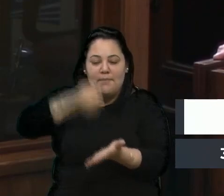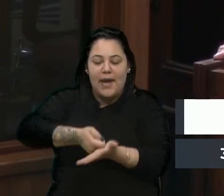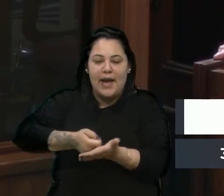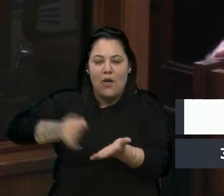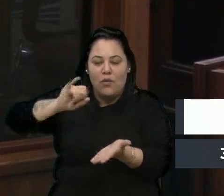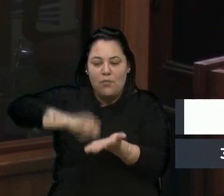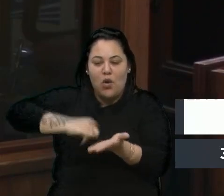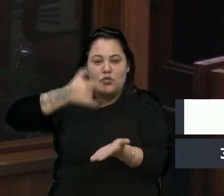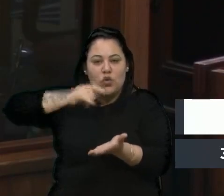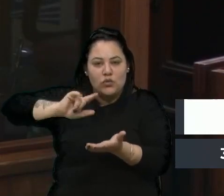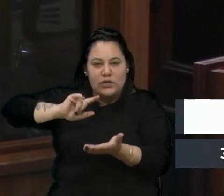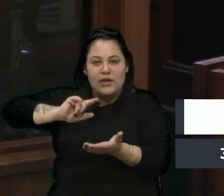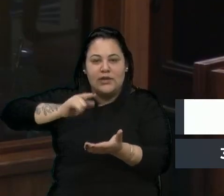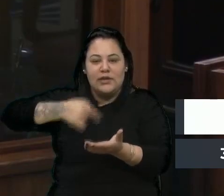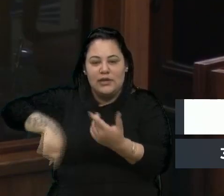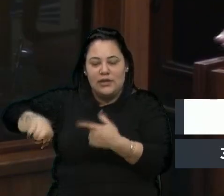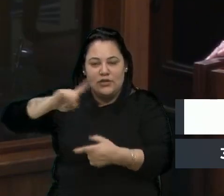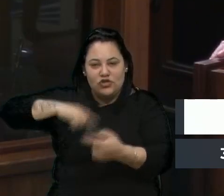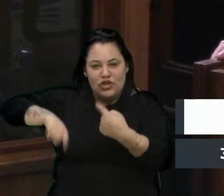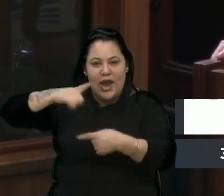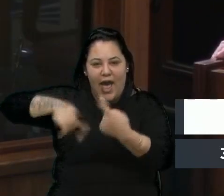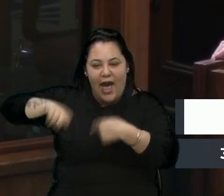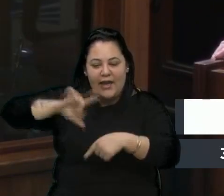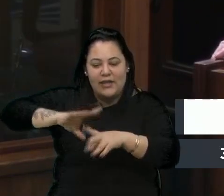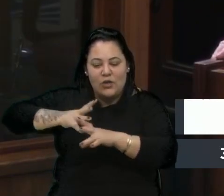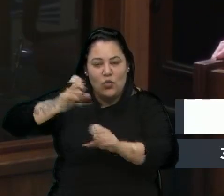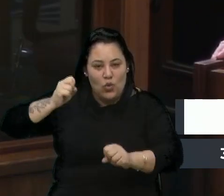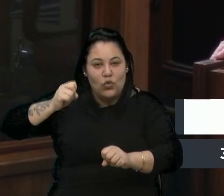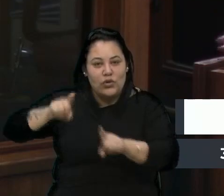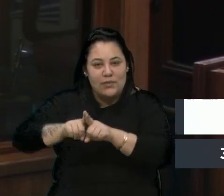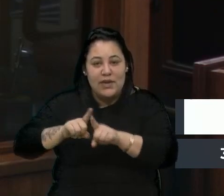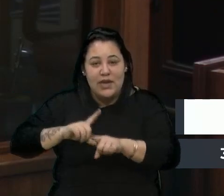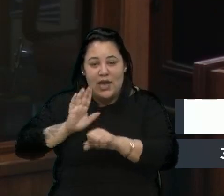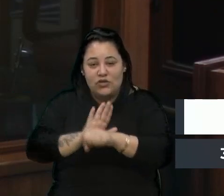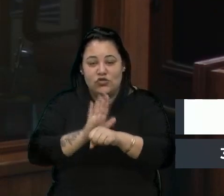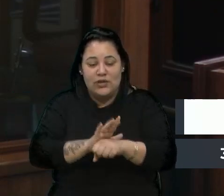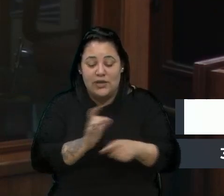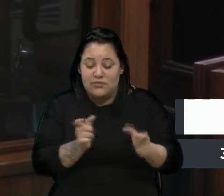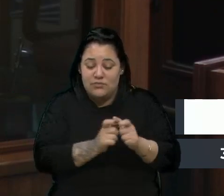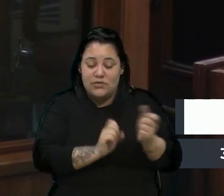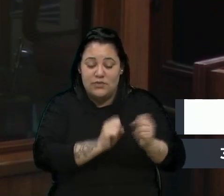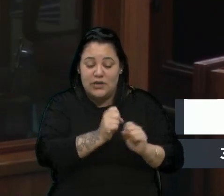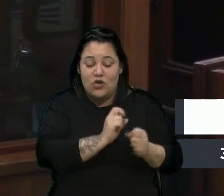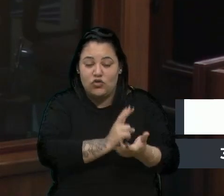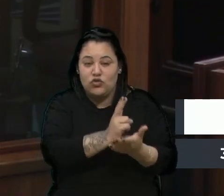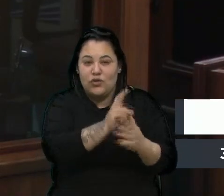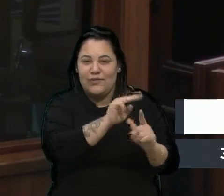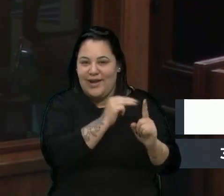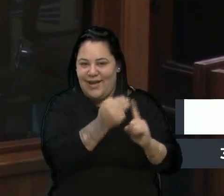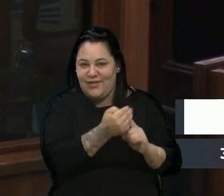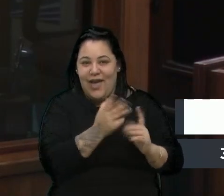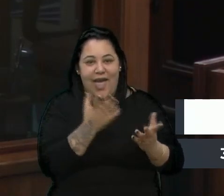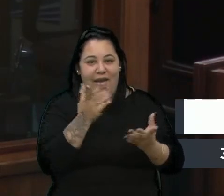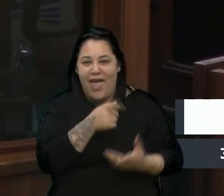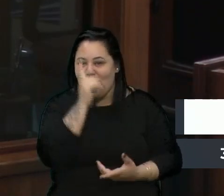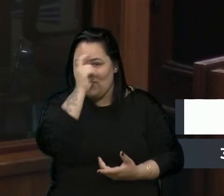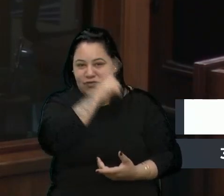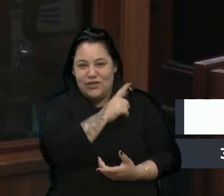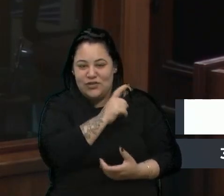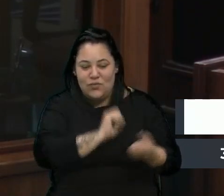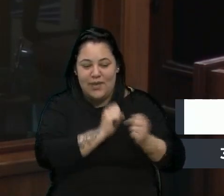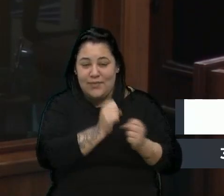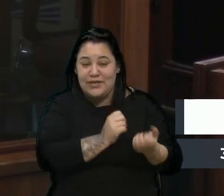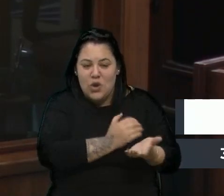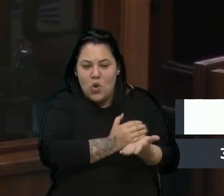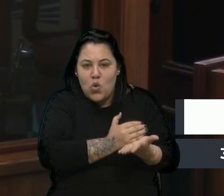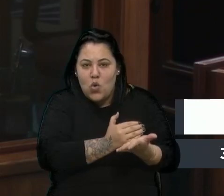volta e auxiliar essas empresas de pequeno porte a se manterem no mercado. É muito difícil uma empresa pequena, quando ela